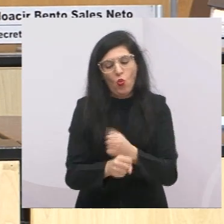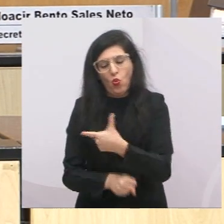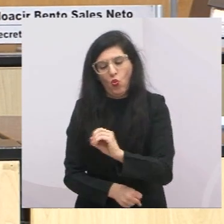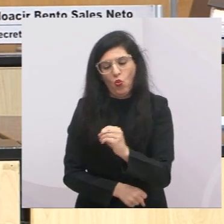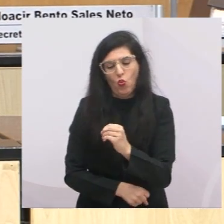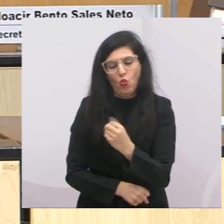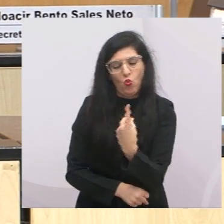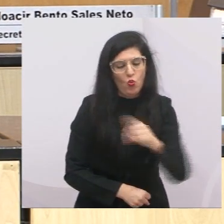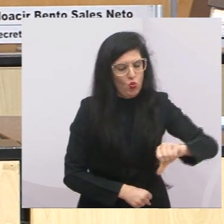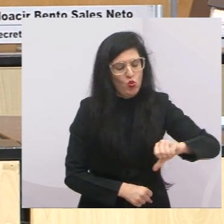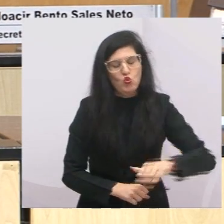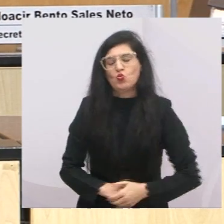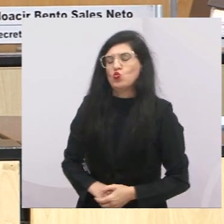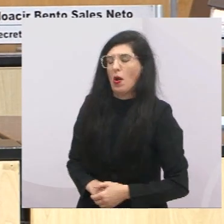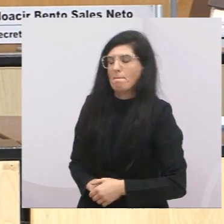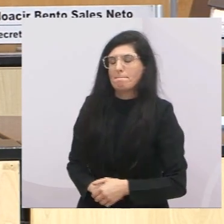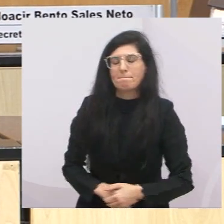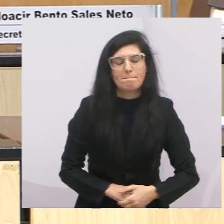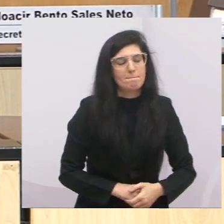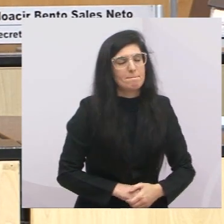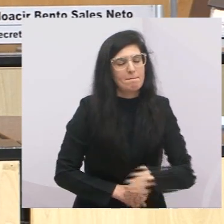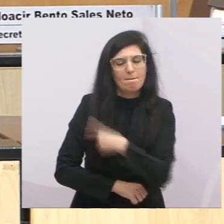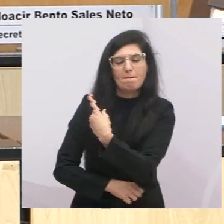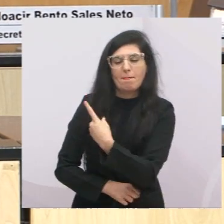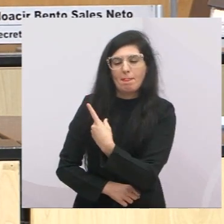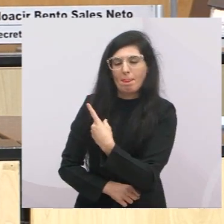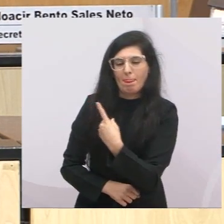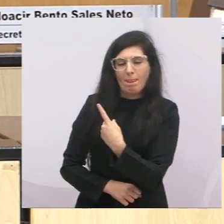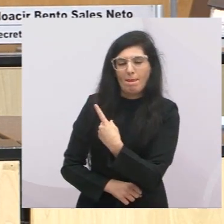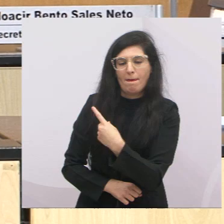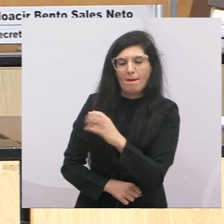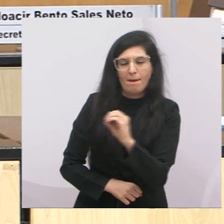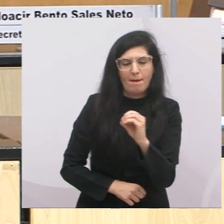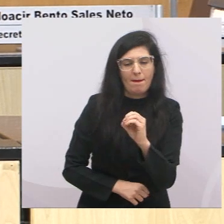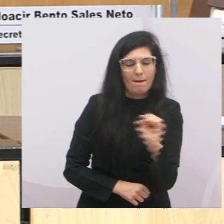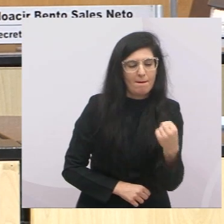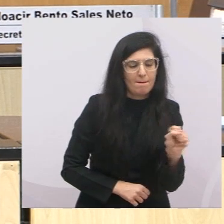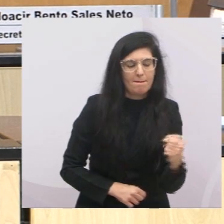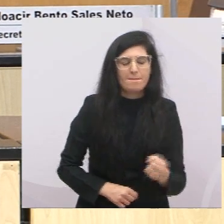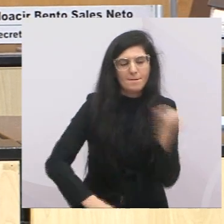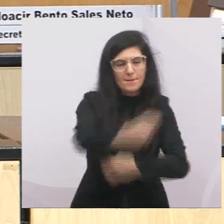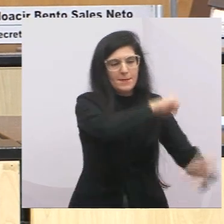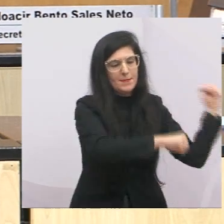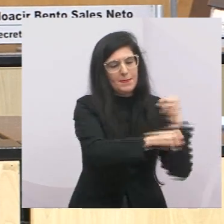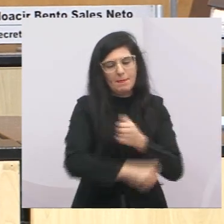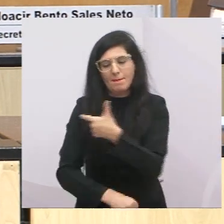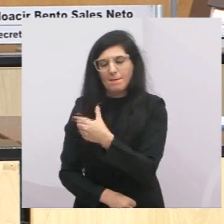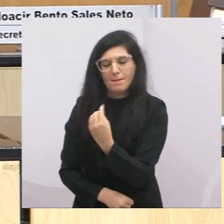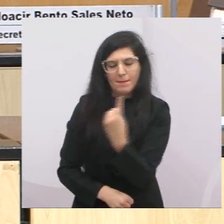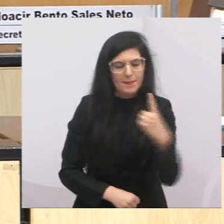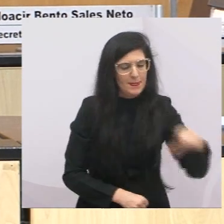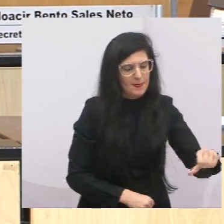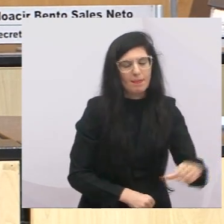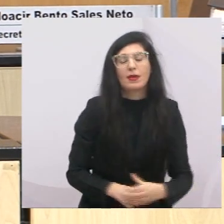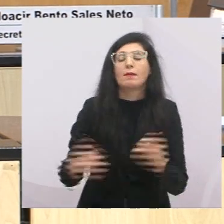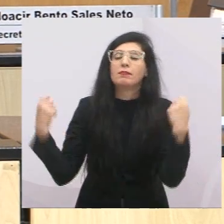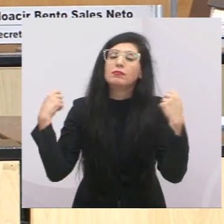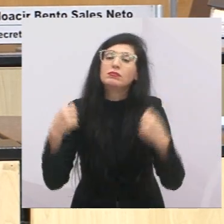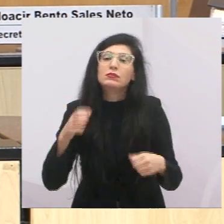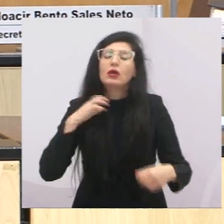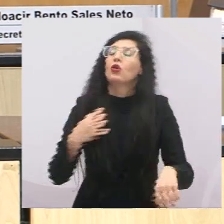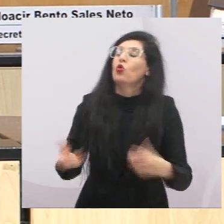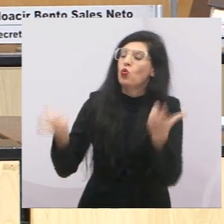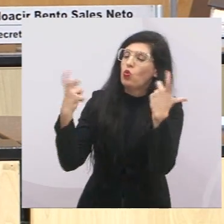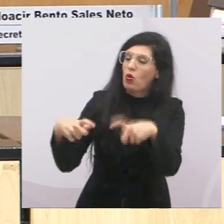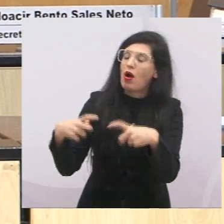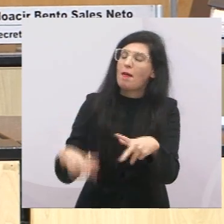251/2019, em resposta ao pedido de informações número 108 de 2019, que atribuíram erroneamente à entidade privada a